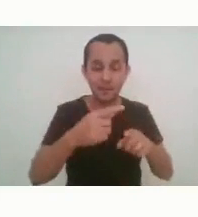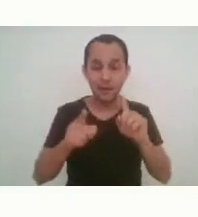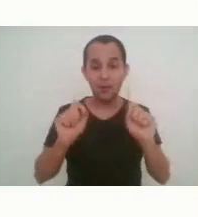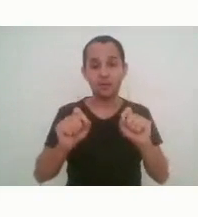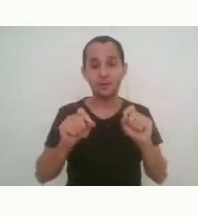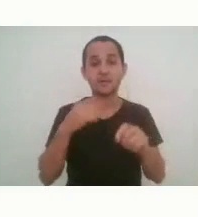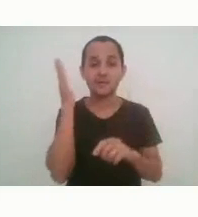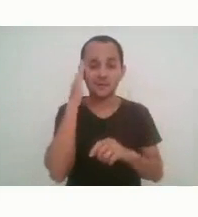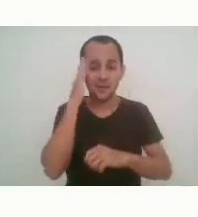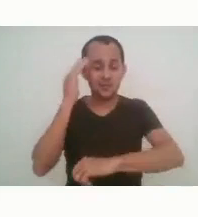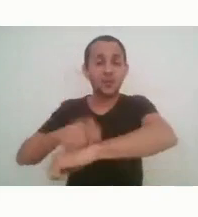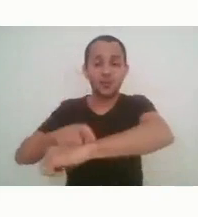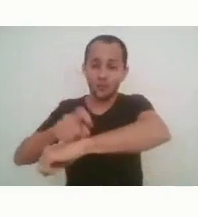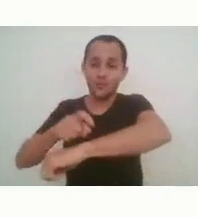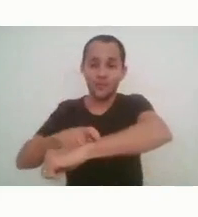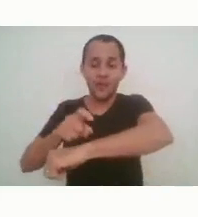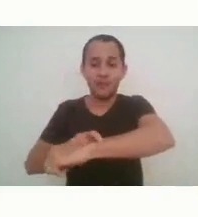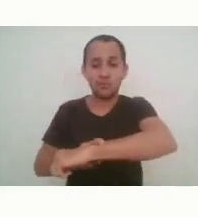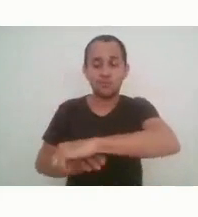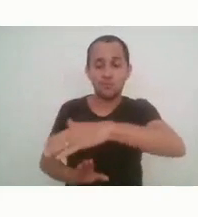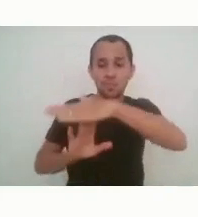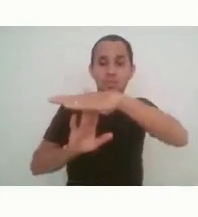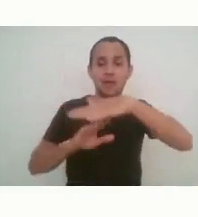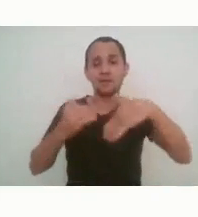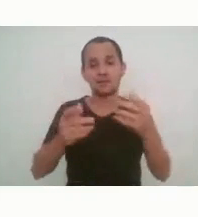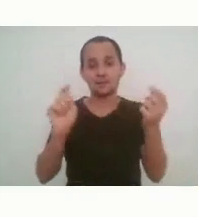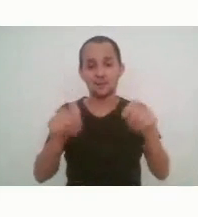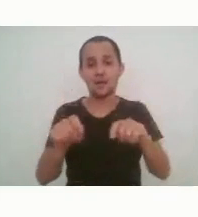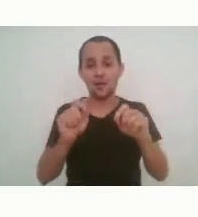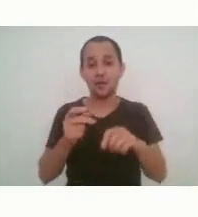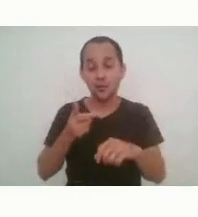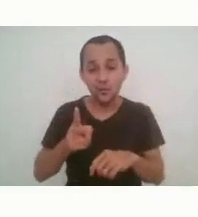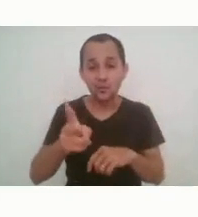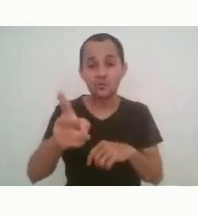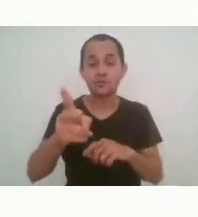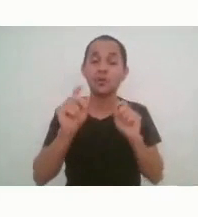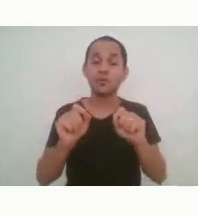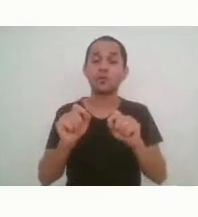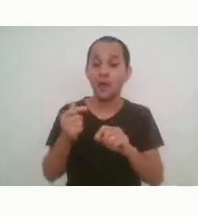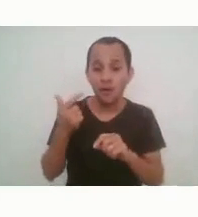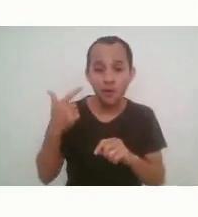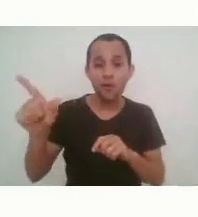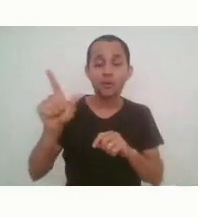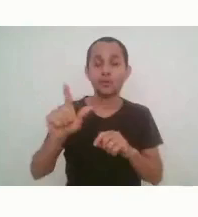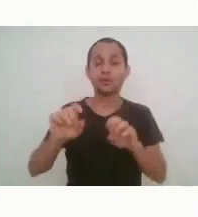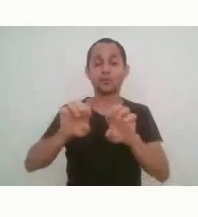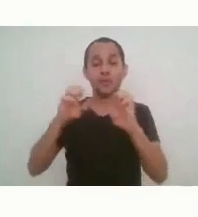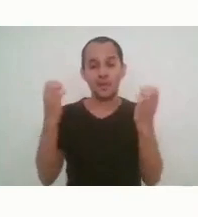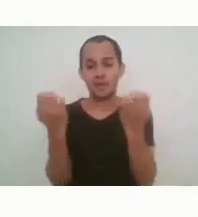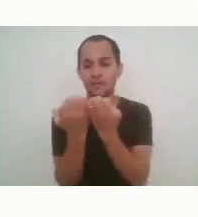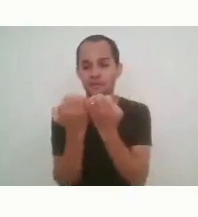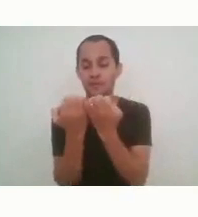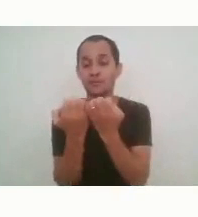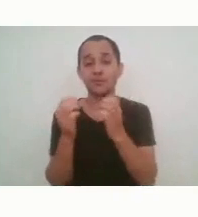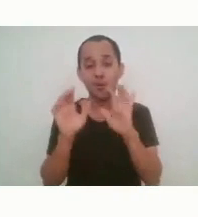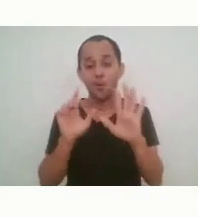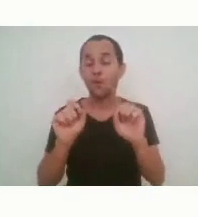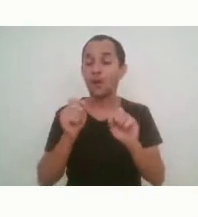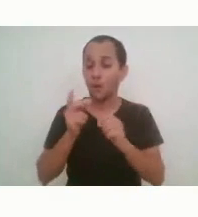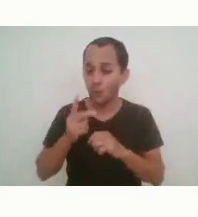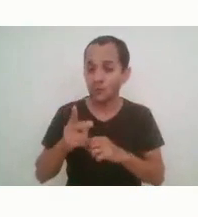tempo é limitado, eu acho que a gente podia até continuar fazendo outros eventos como esse, para a gente continuar discutindo